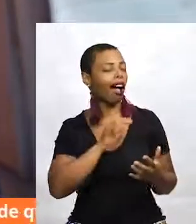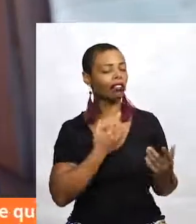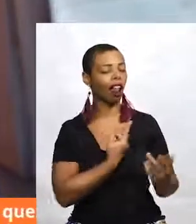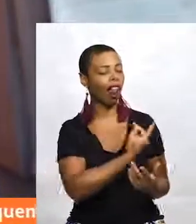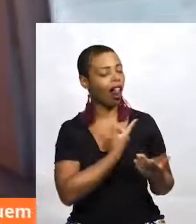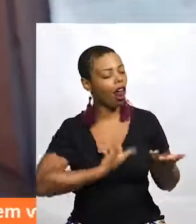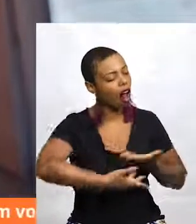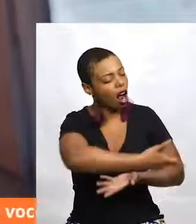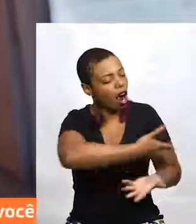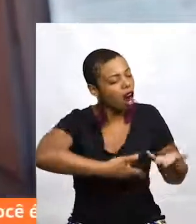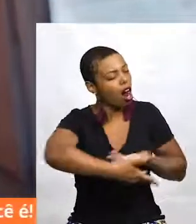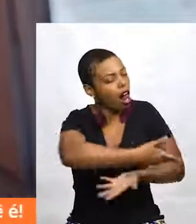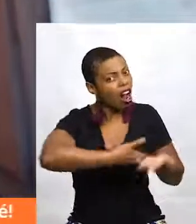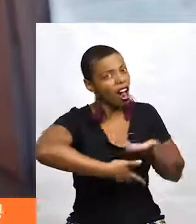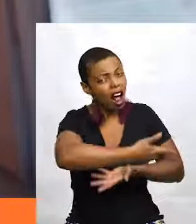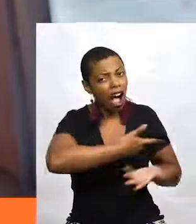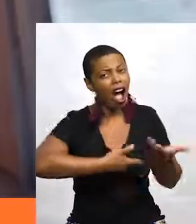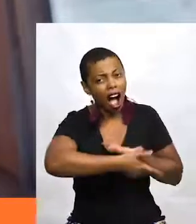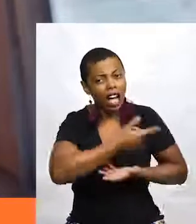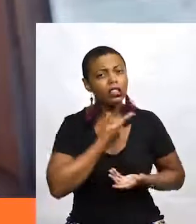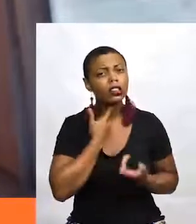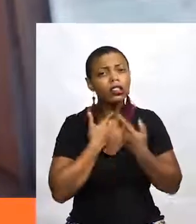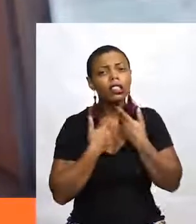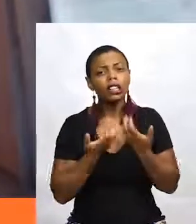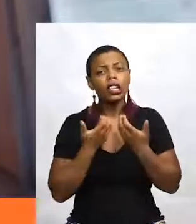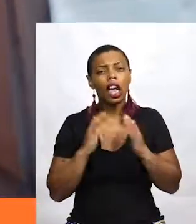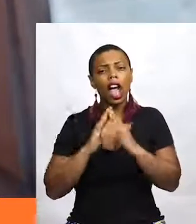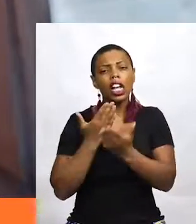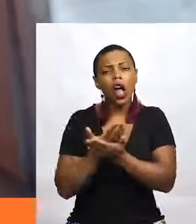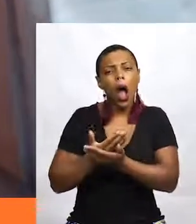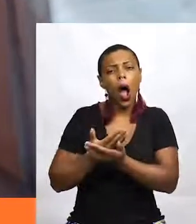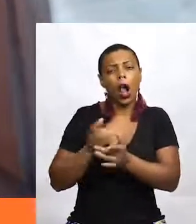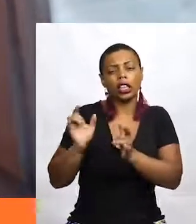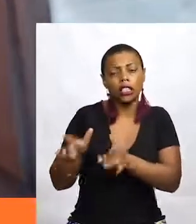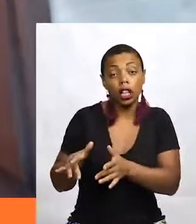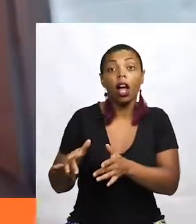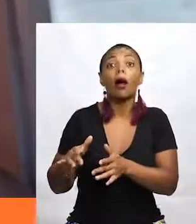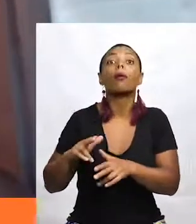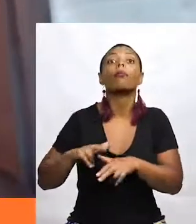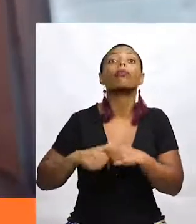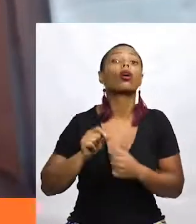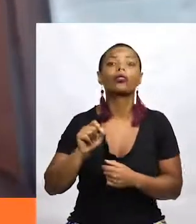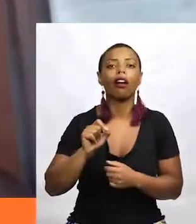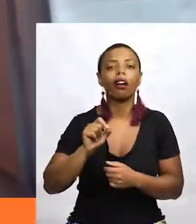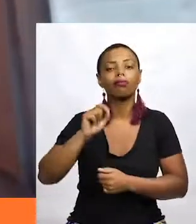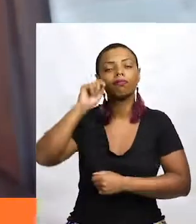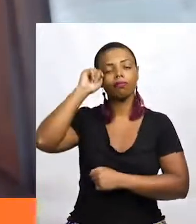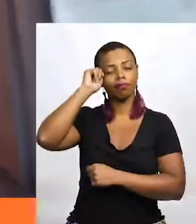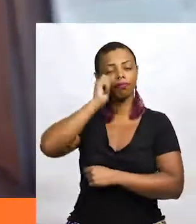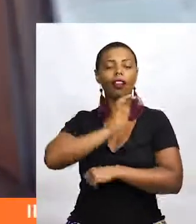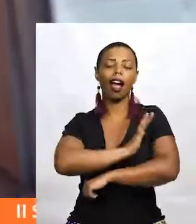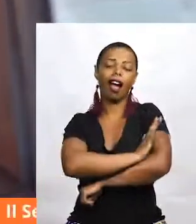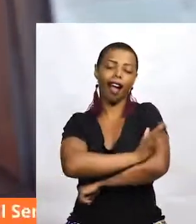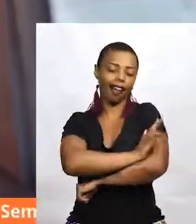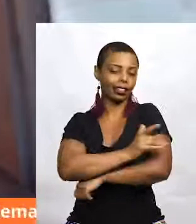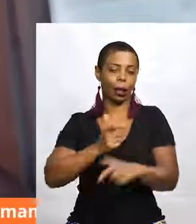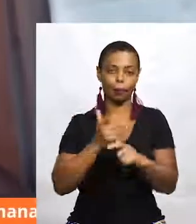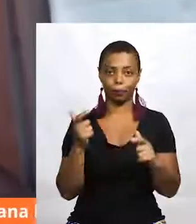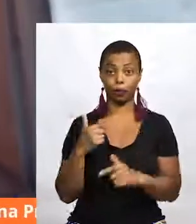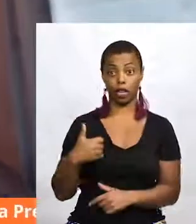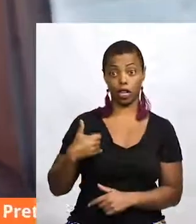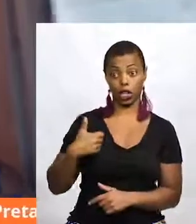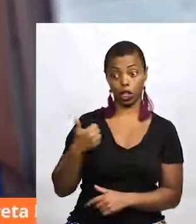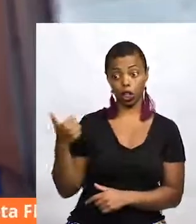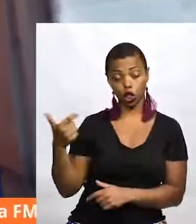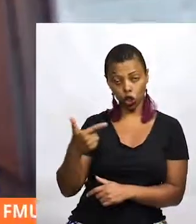nossa vontade de desistir da escola tem a ver com racismo. Nós, aos 12 anos, a nossa